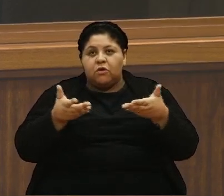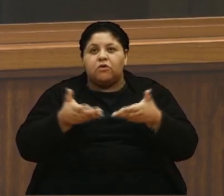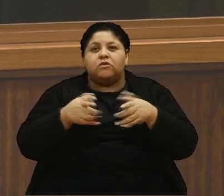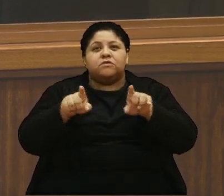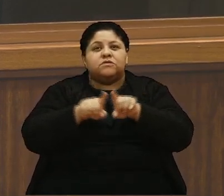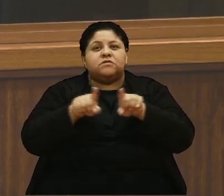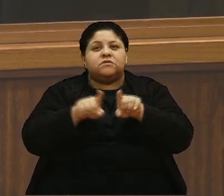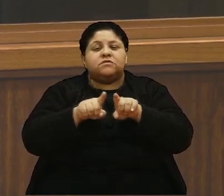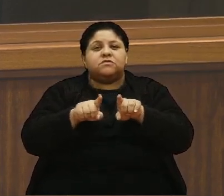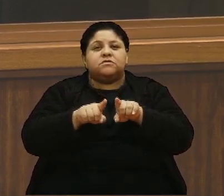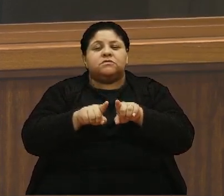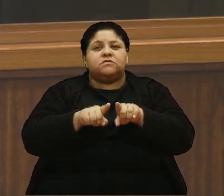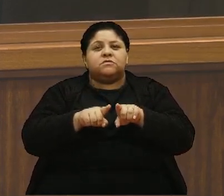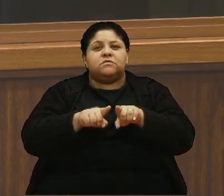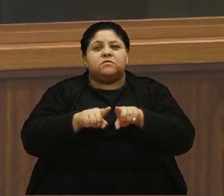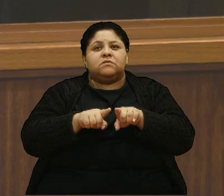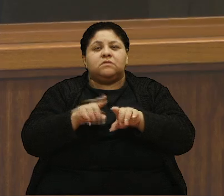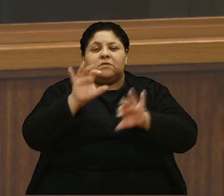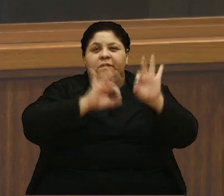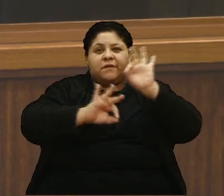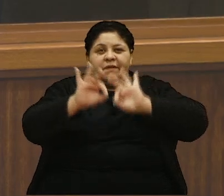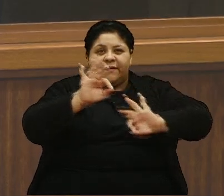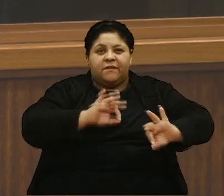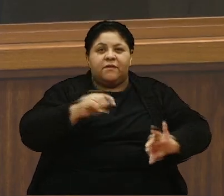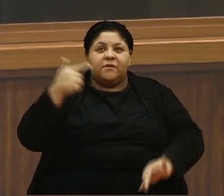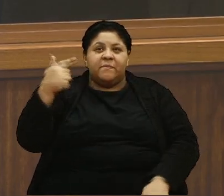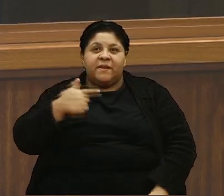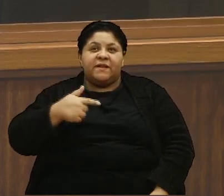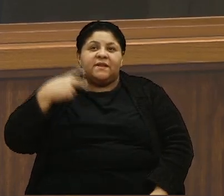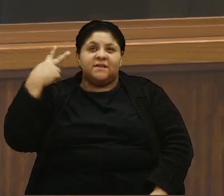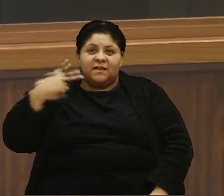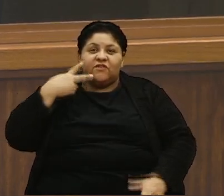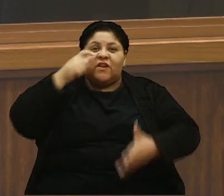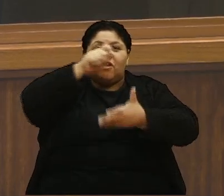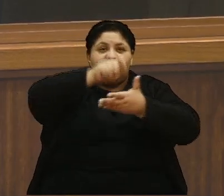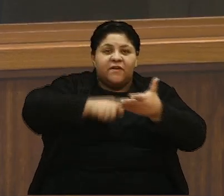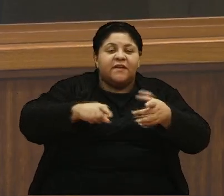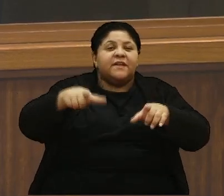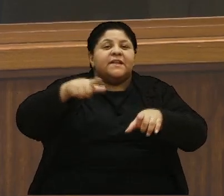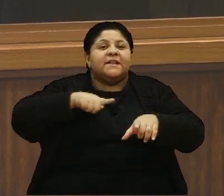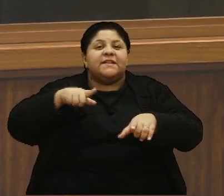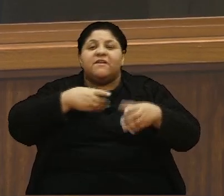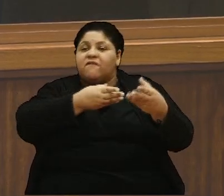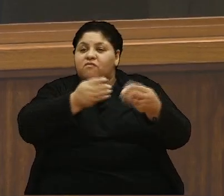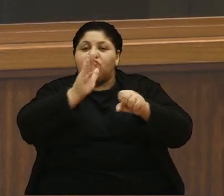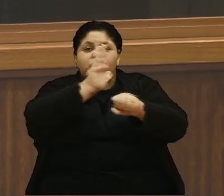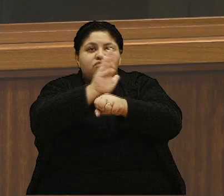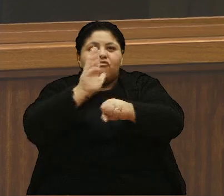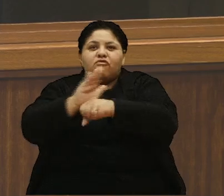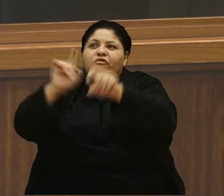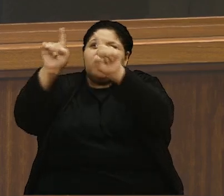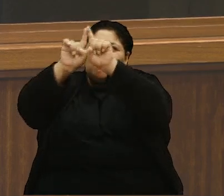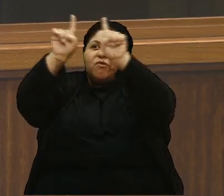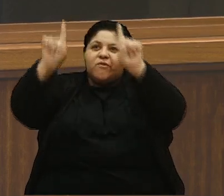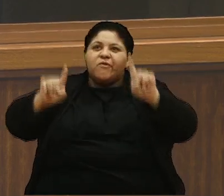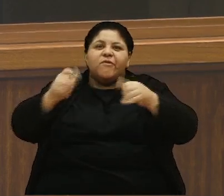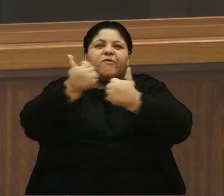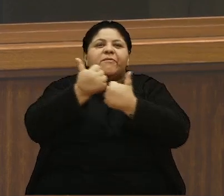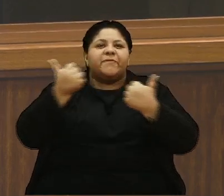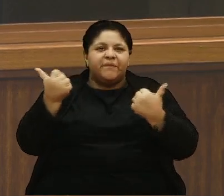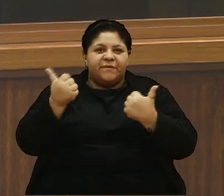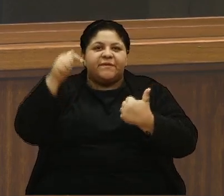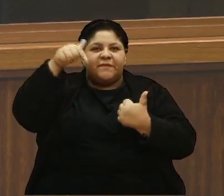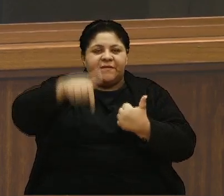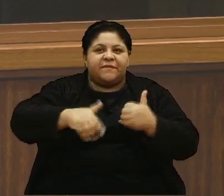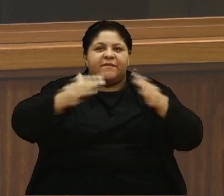também, além dele ter sido elaborado pelas 7 vereadoras que assinam, teve muita contribuição de servidoras, de assessorias aqui